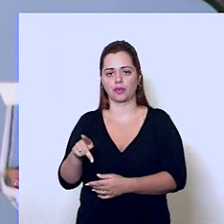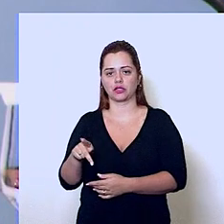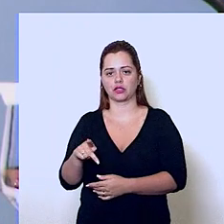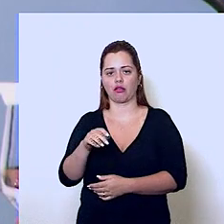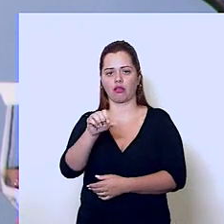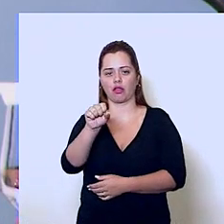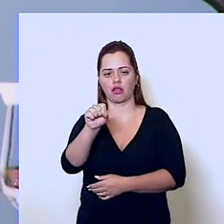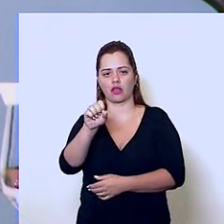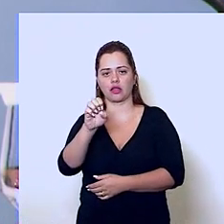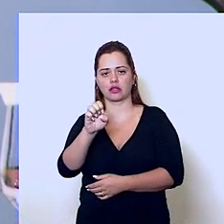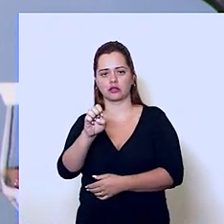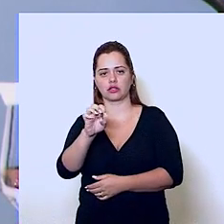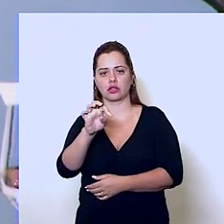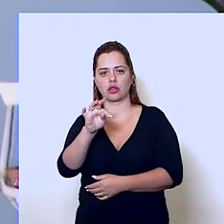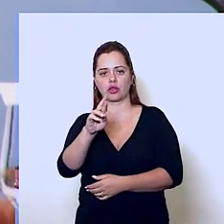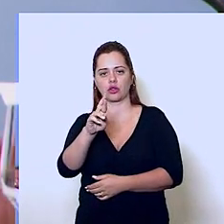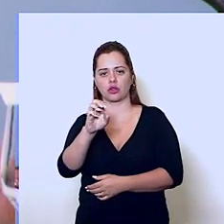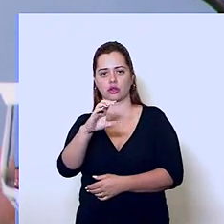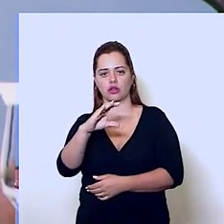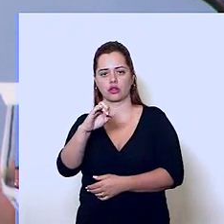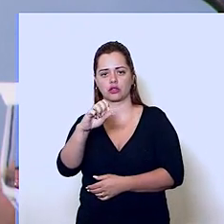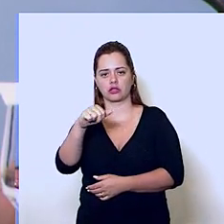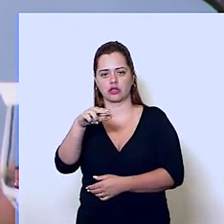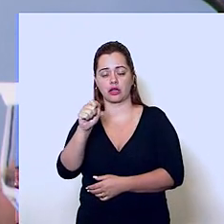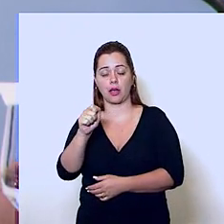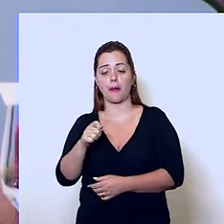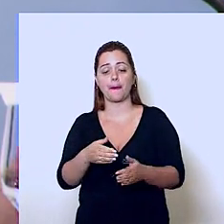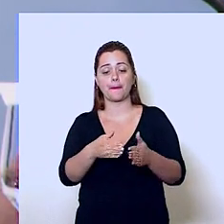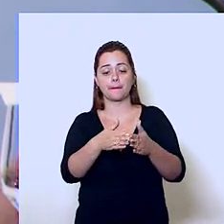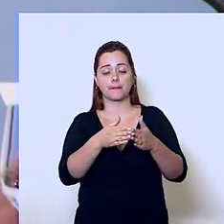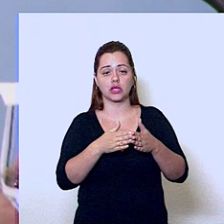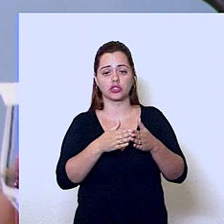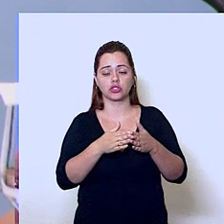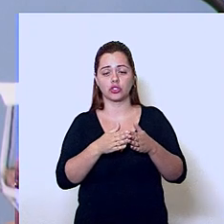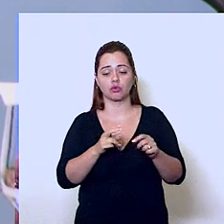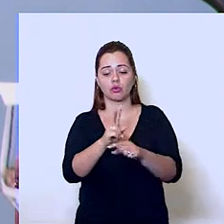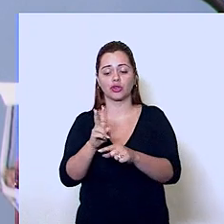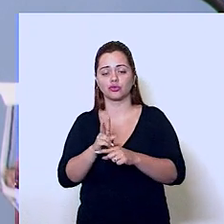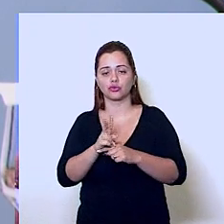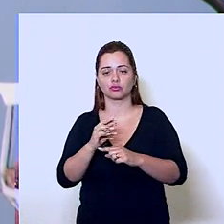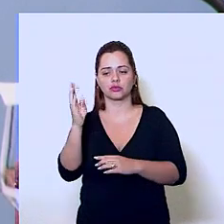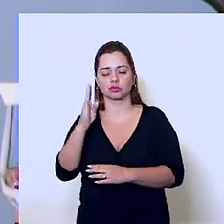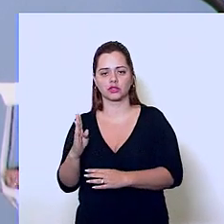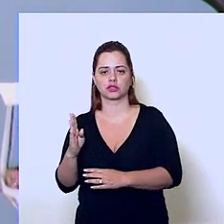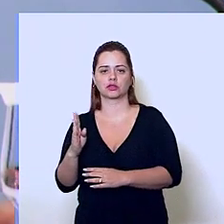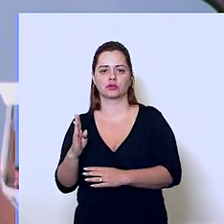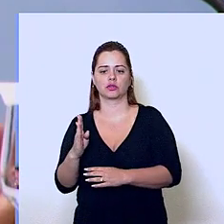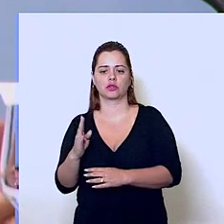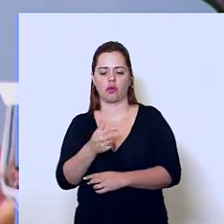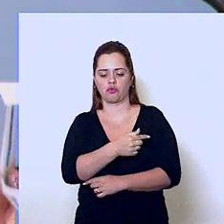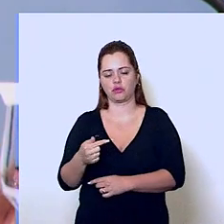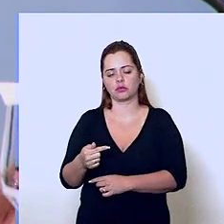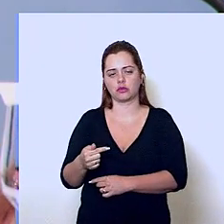asilo ao Brasil. E, claro, isso aconteceu num fim de semana. E Paulo Tarso, da